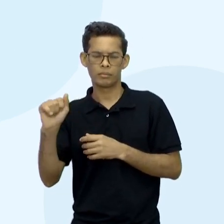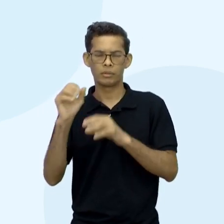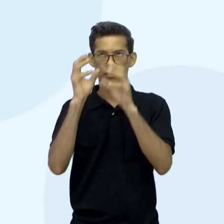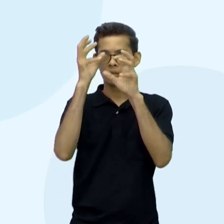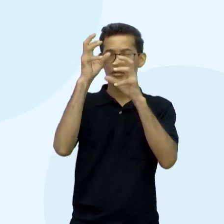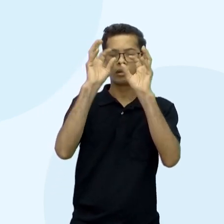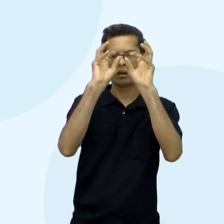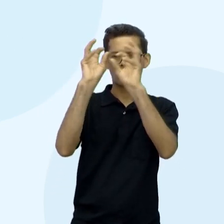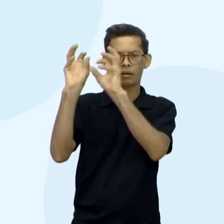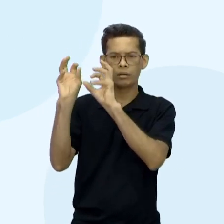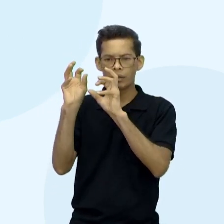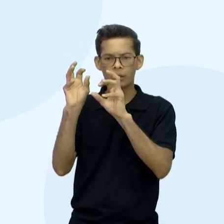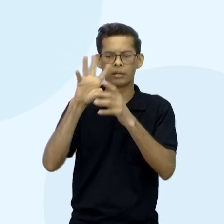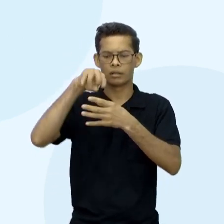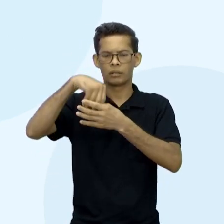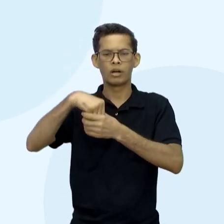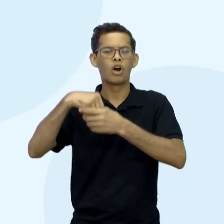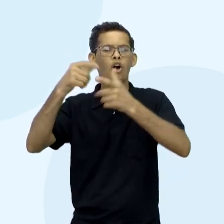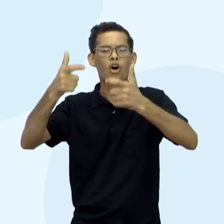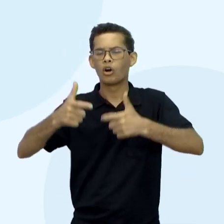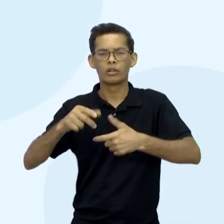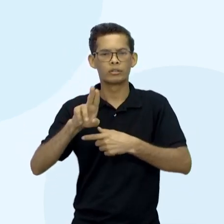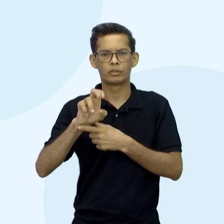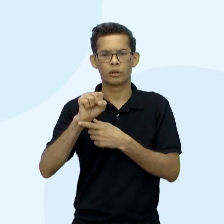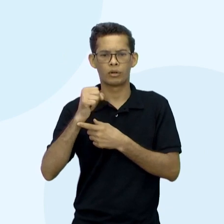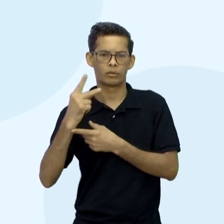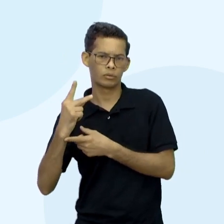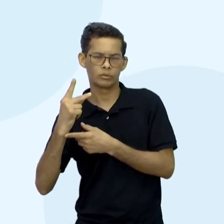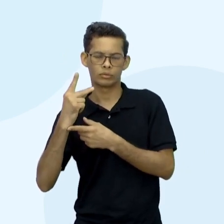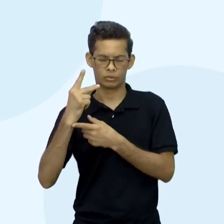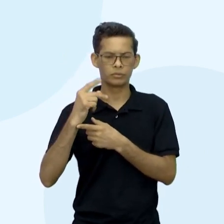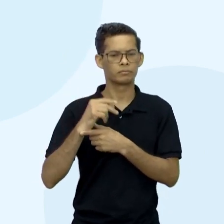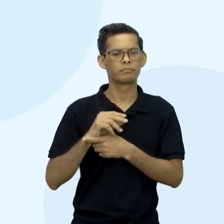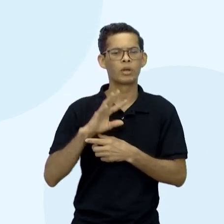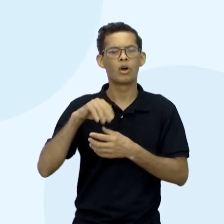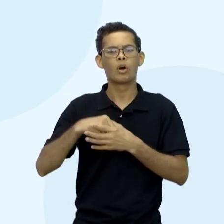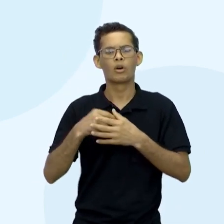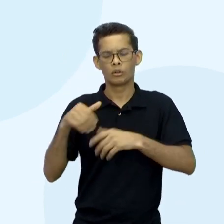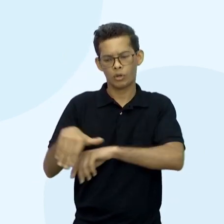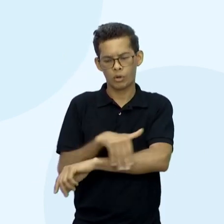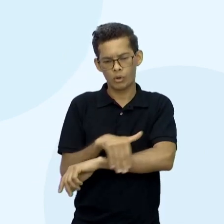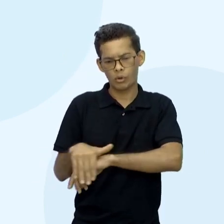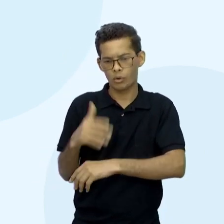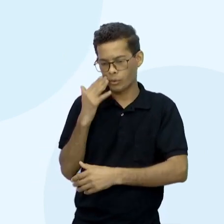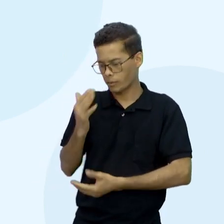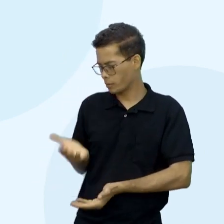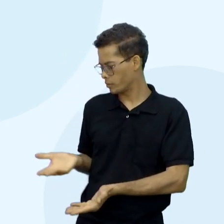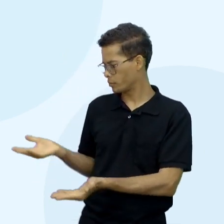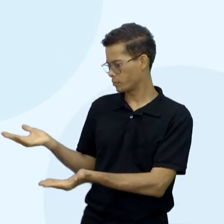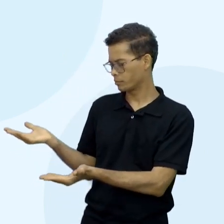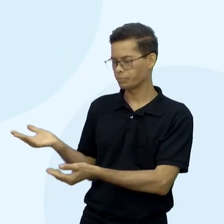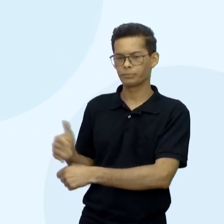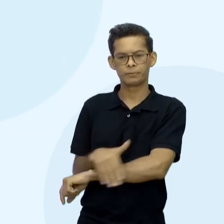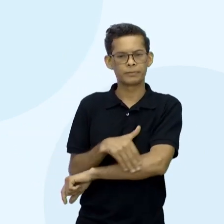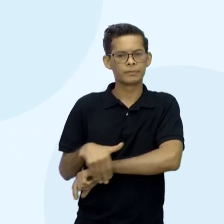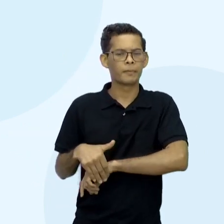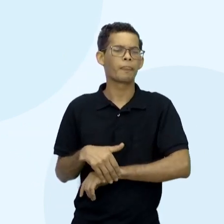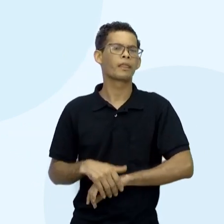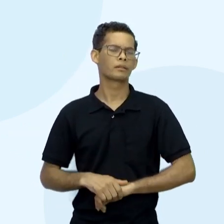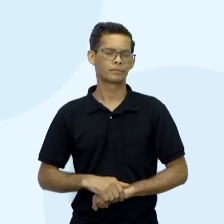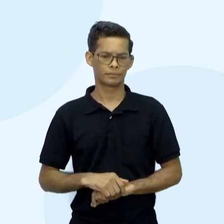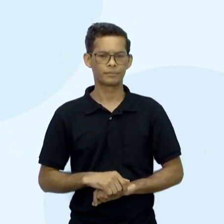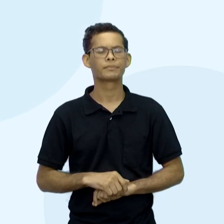Atmosféricas da Universidade de São Paulo, da USP, né? Localizada na Rua do Matão, aí, 1226. Quem quiser lá ver onde é esse local, tá aí, ó, Rua do